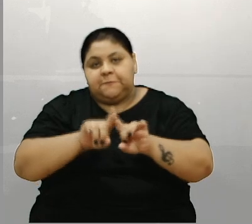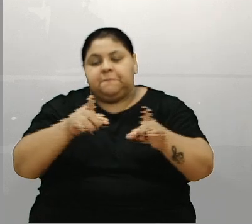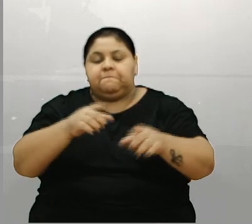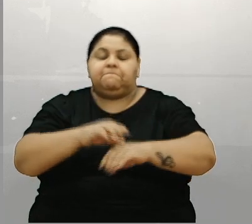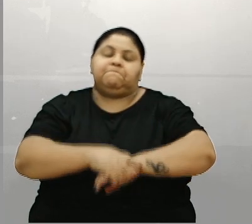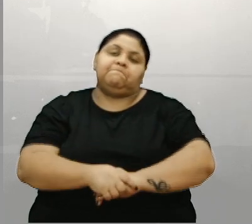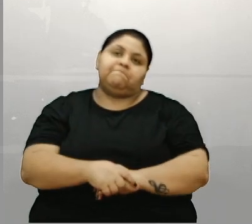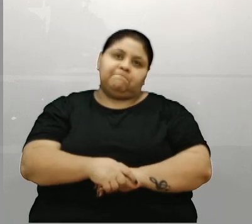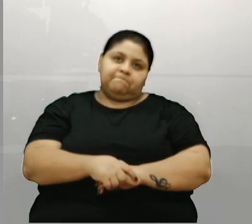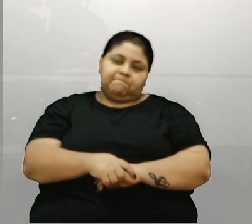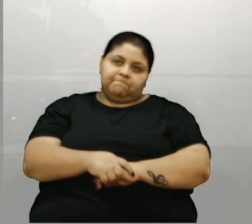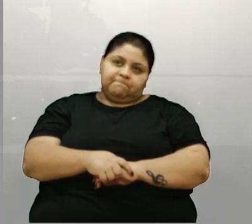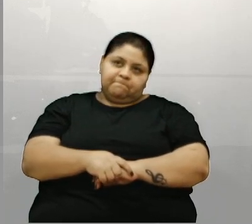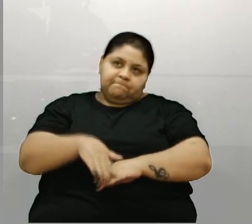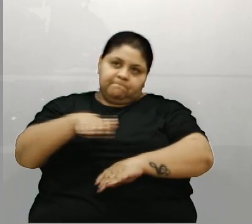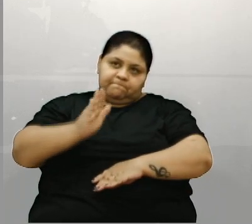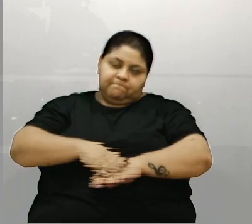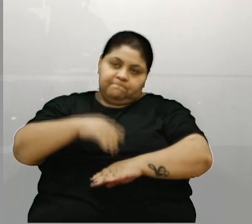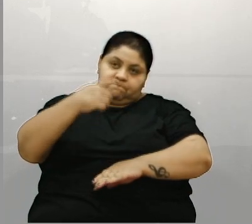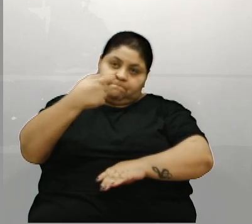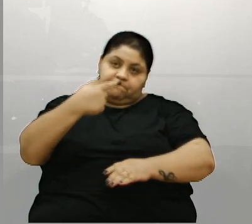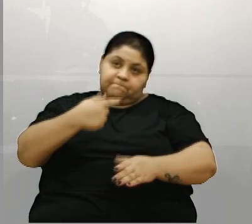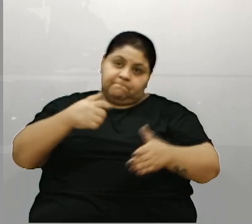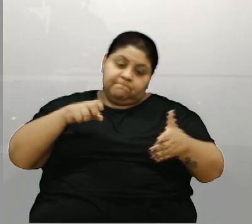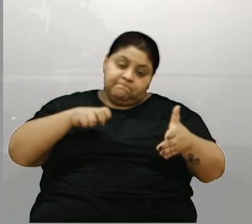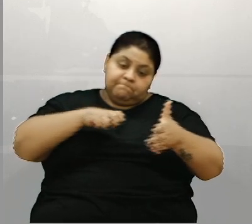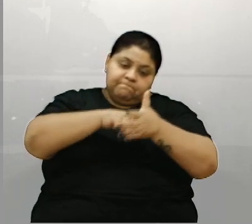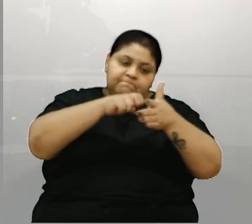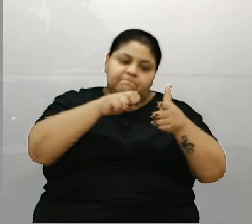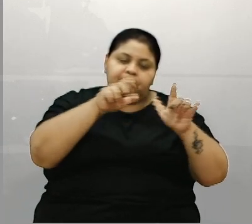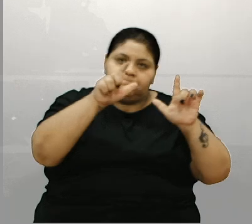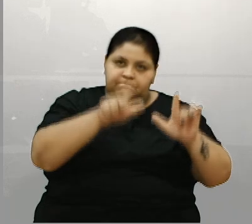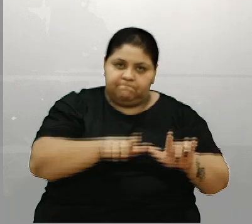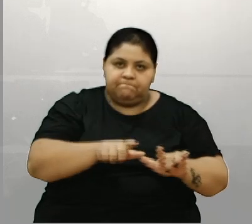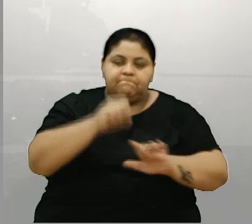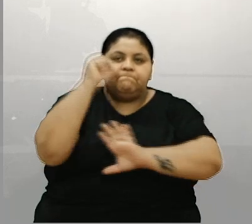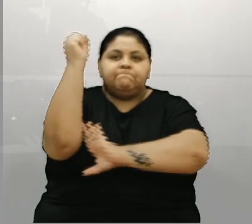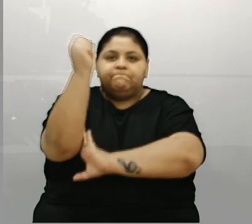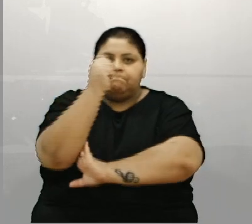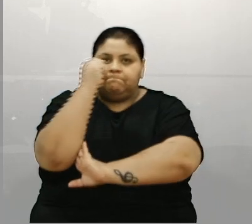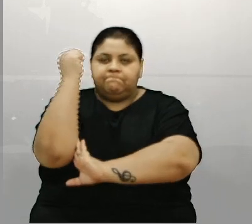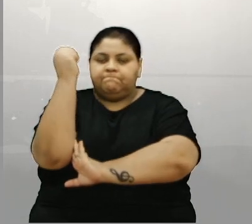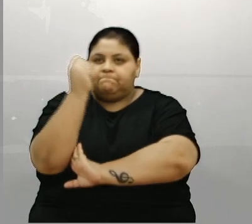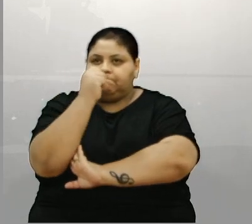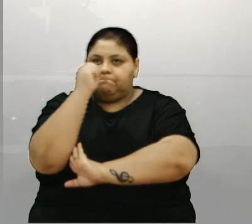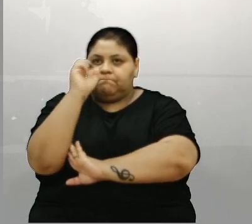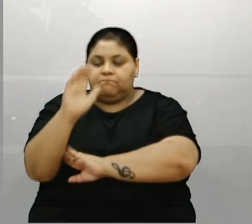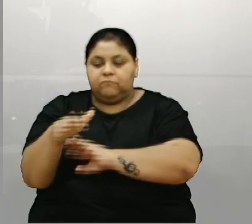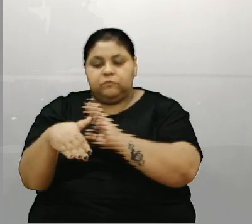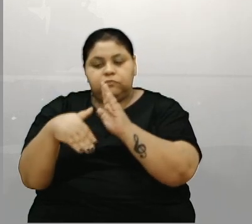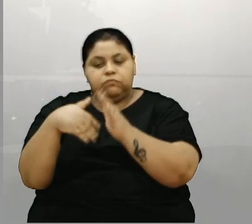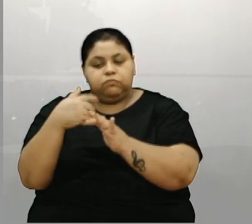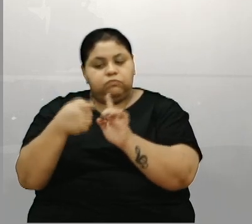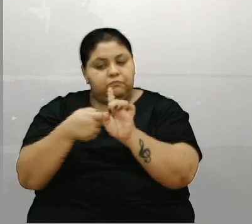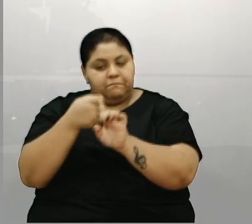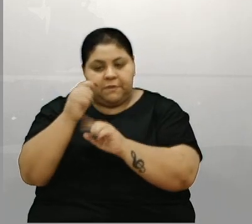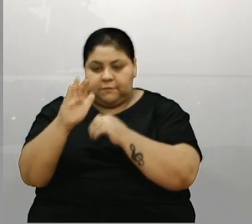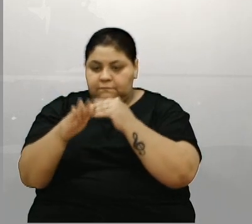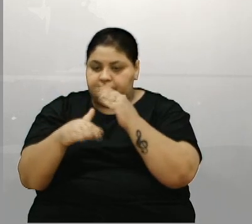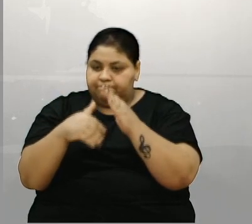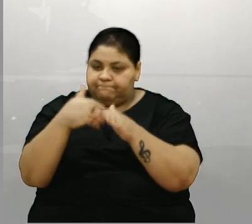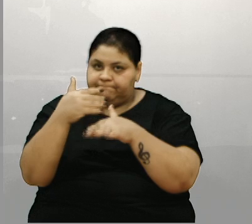Mais de 7 acidentes nesse local, algo que se agrava mês após mês.